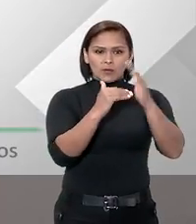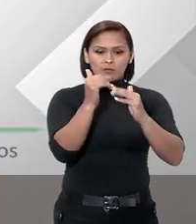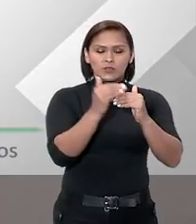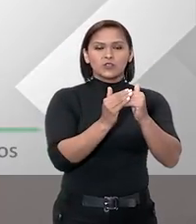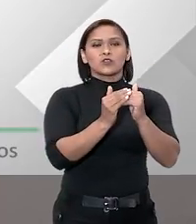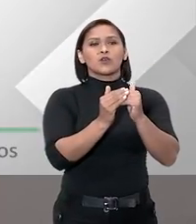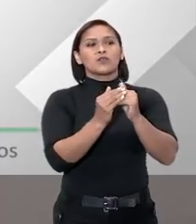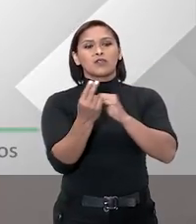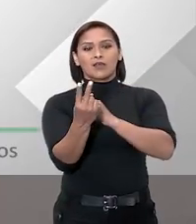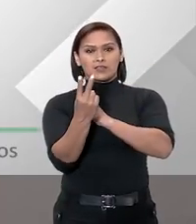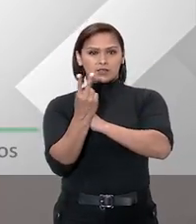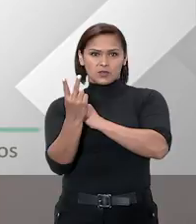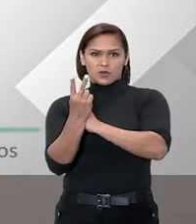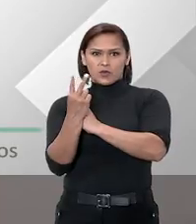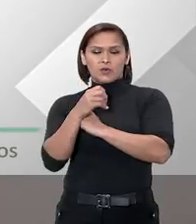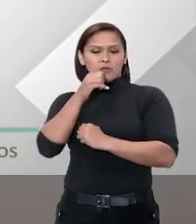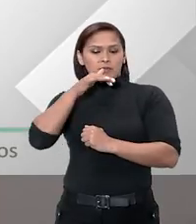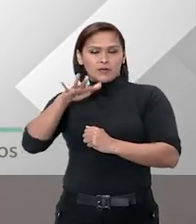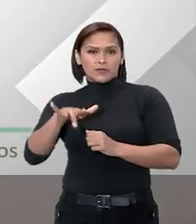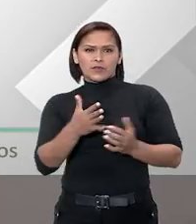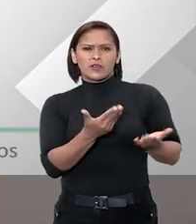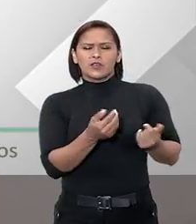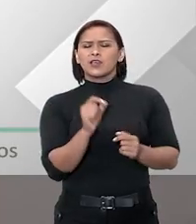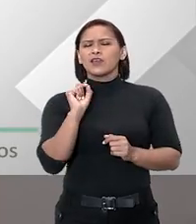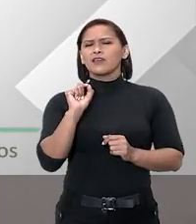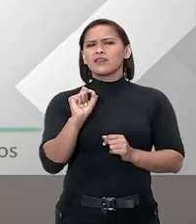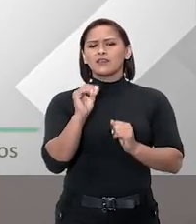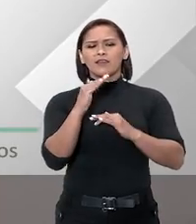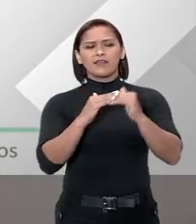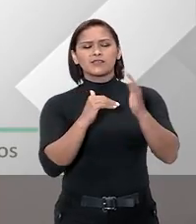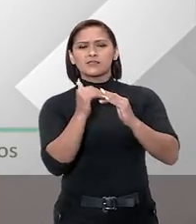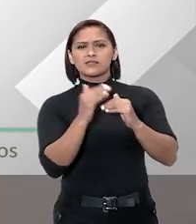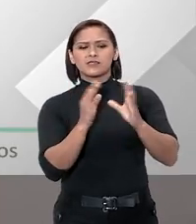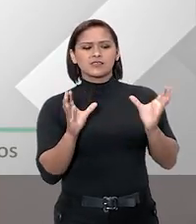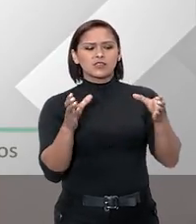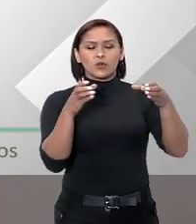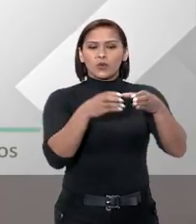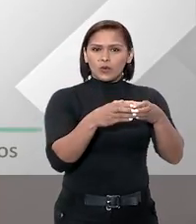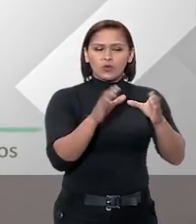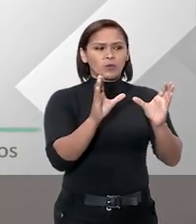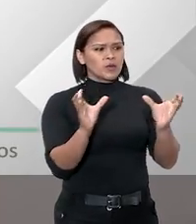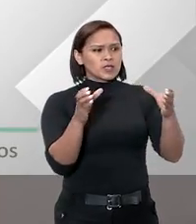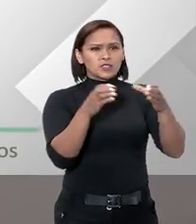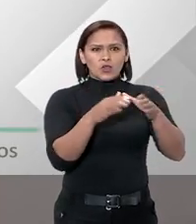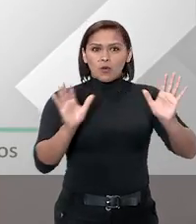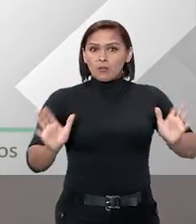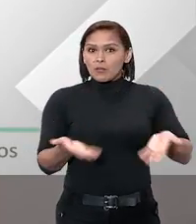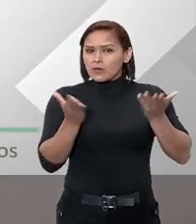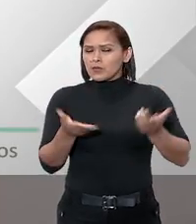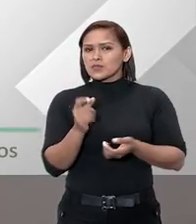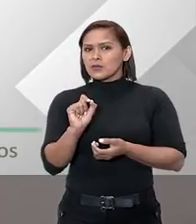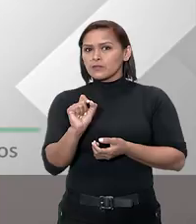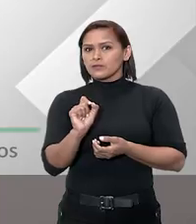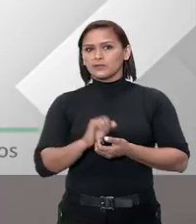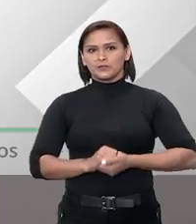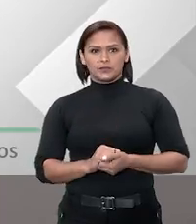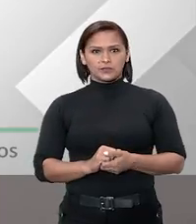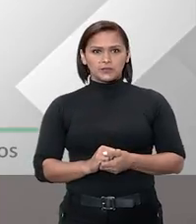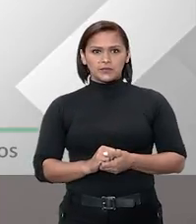profissionais da rede de proteção. E quem são os, quem é essa rede de proteção, essa rede de promoção?